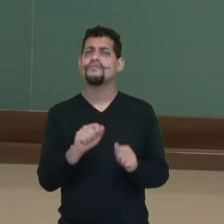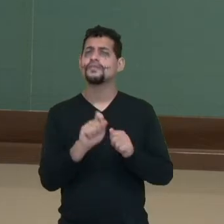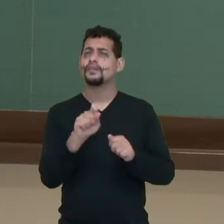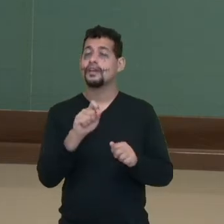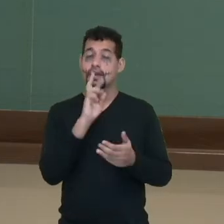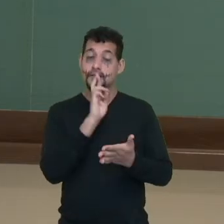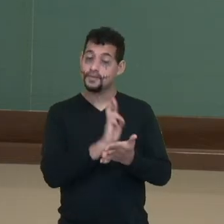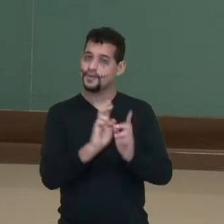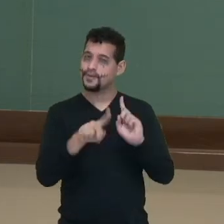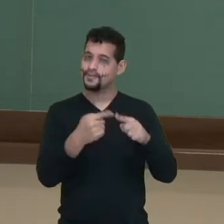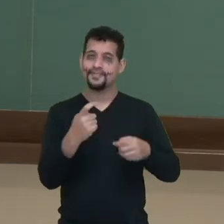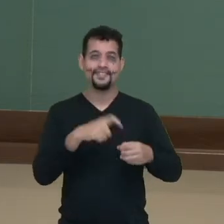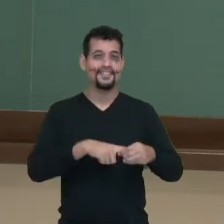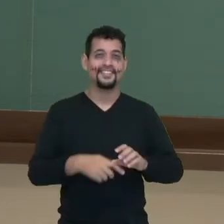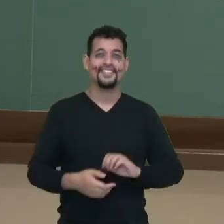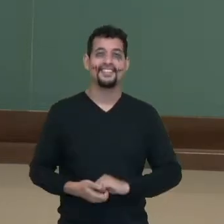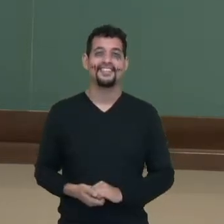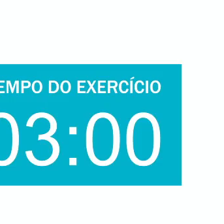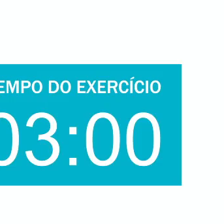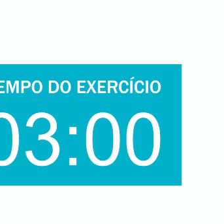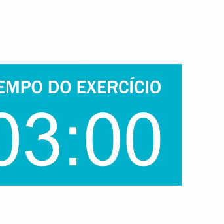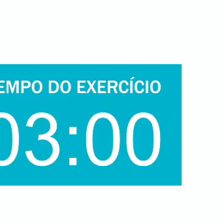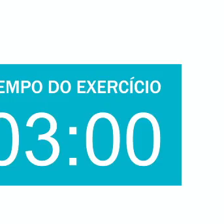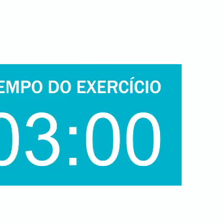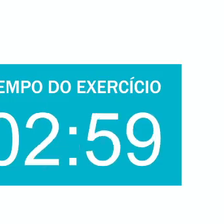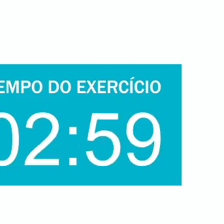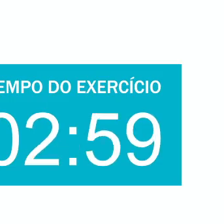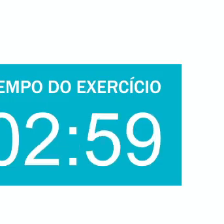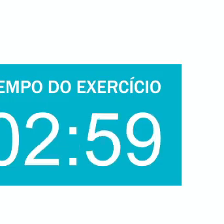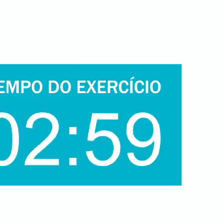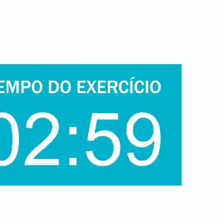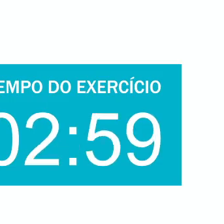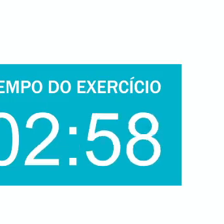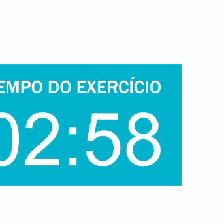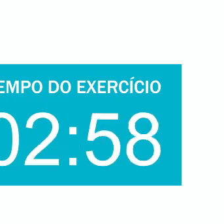é com vocês, até daqui a pouco.